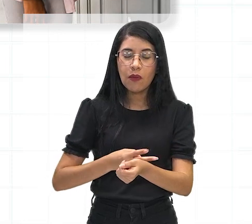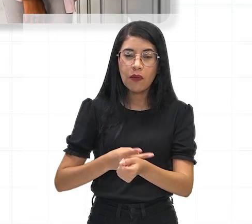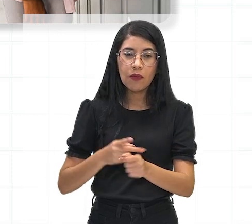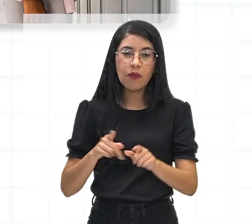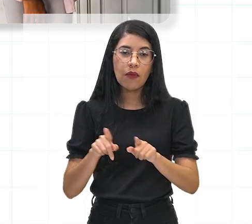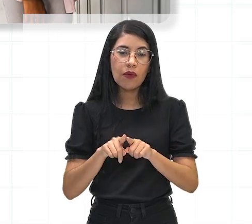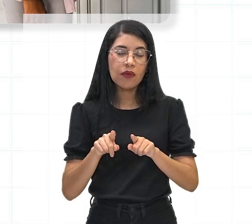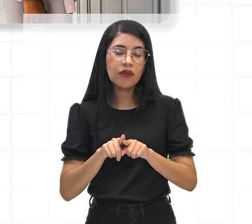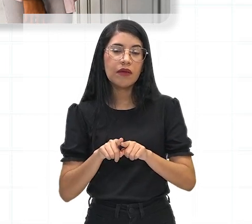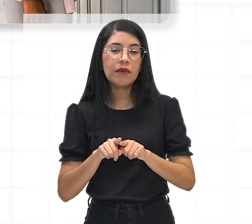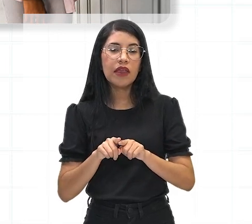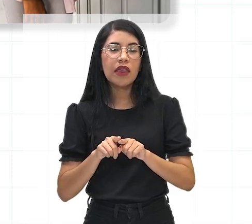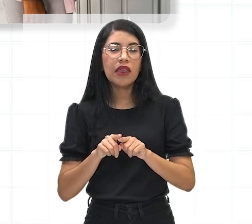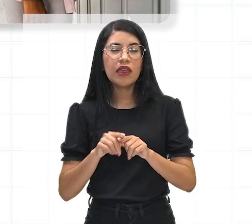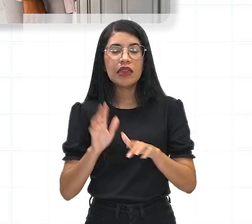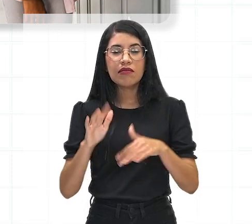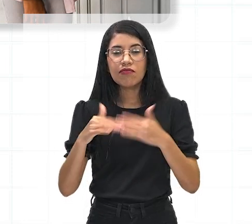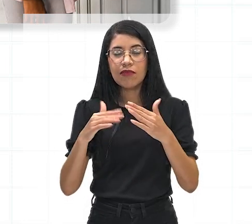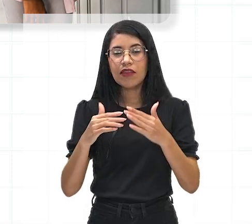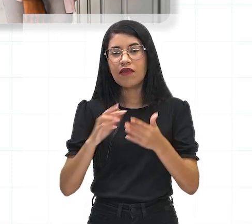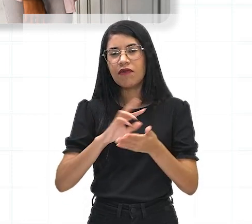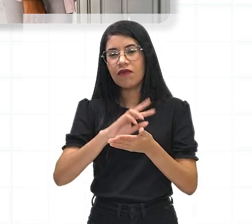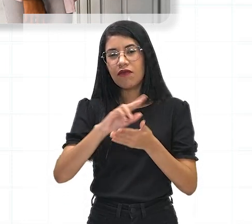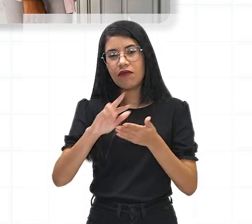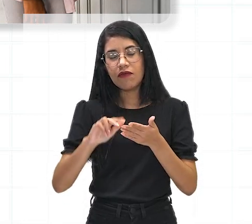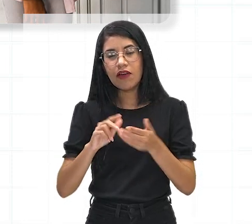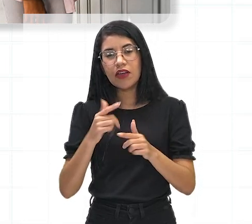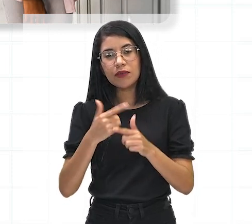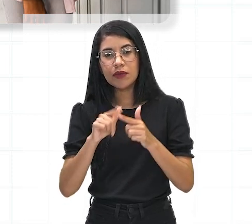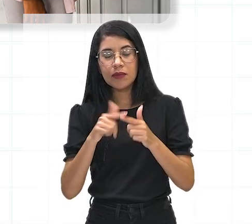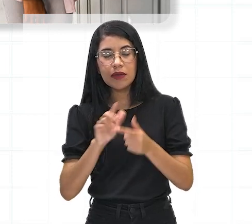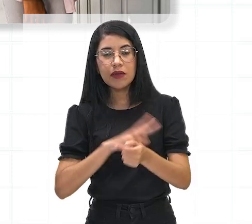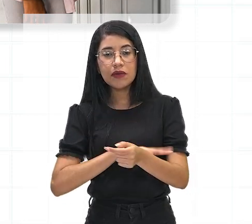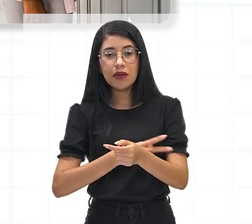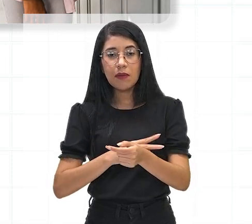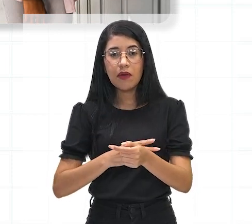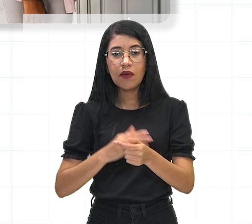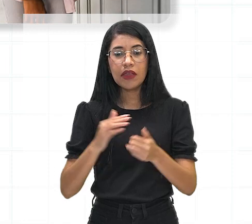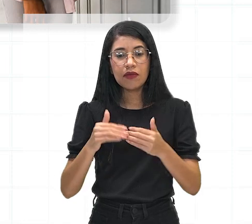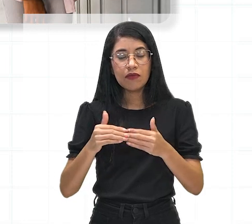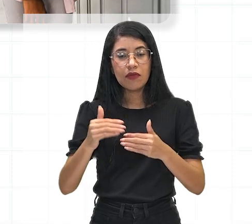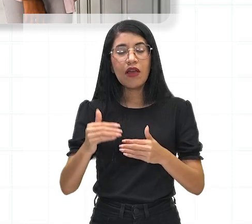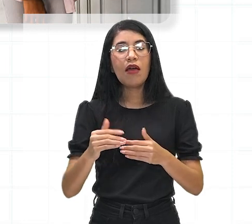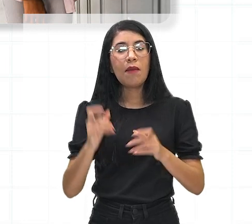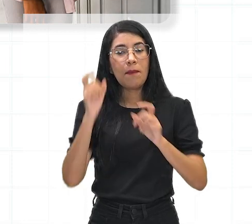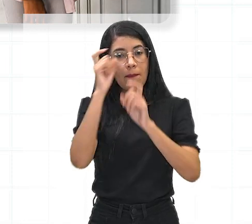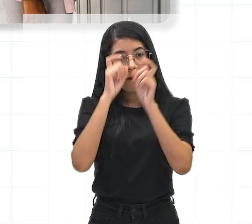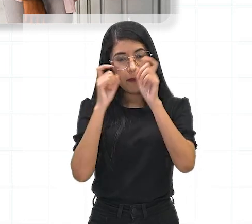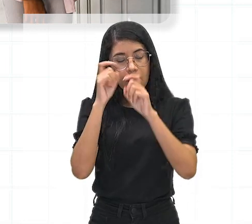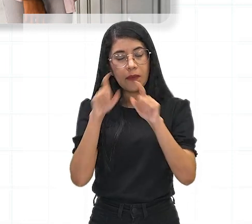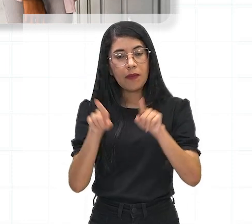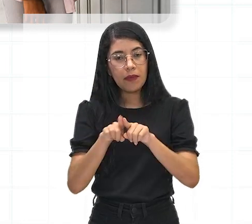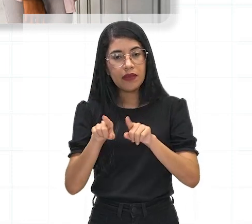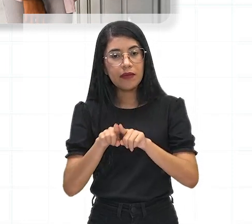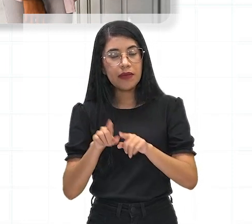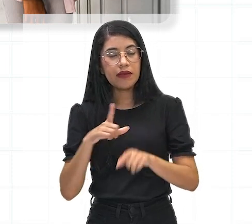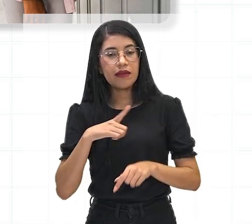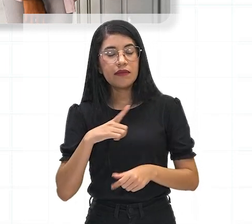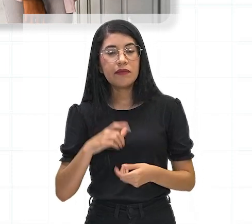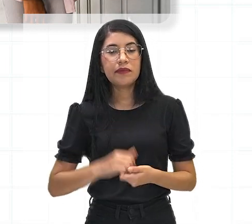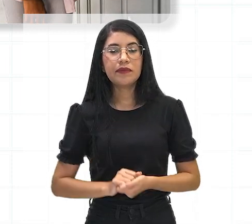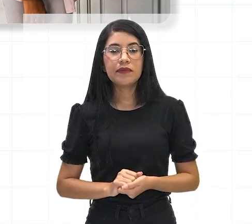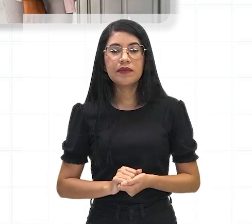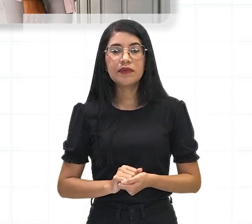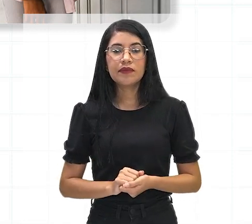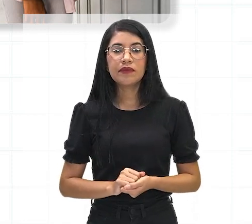hormônios, né, desenvolver disfunções hormonais, né, que pode a longo prazo ser preocupante. Também há